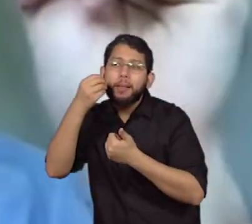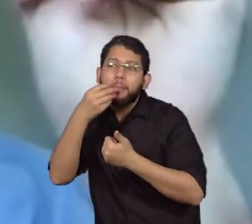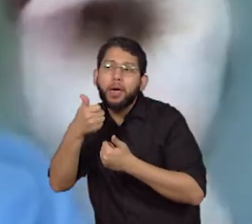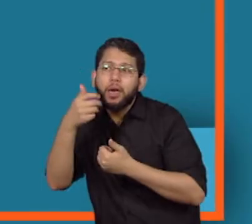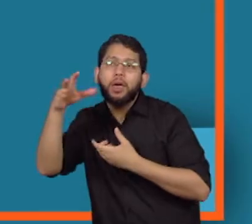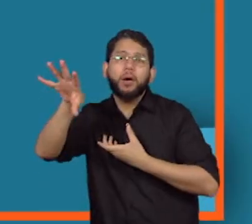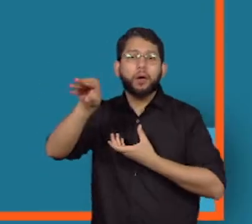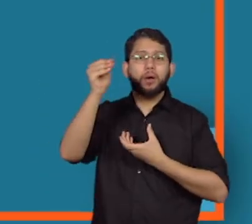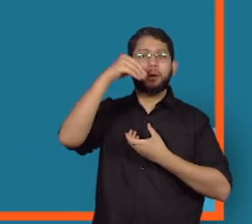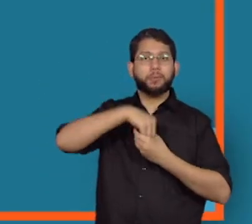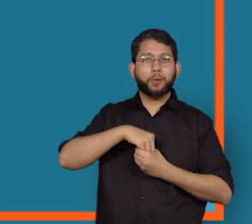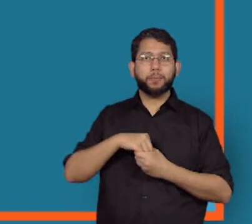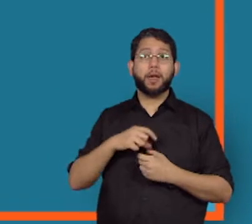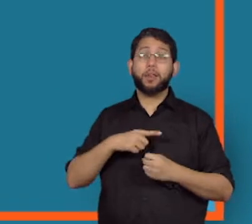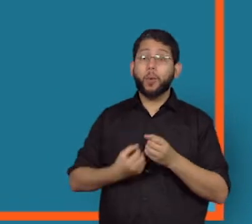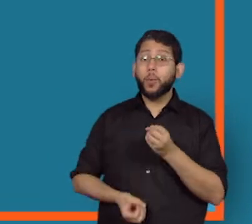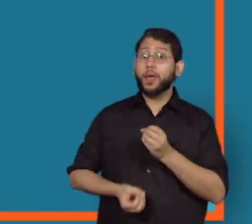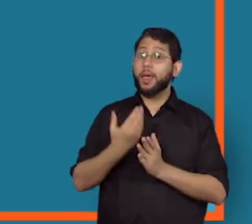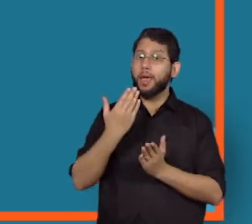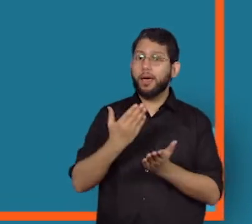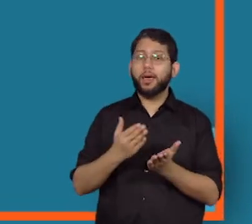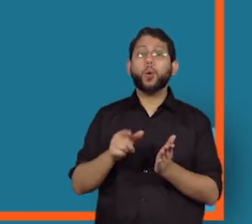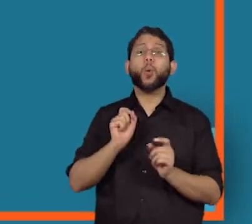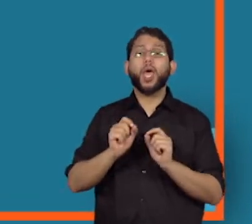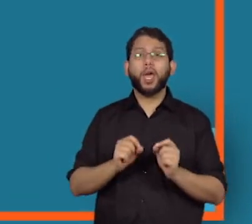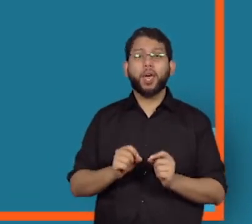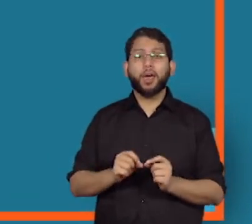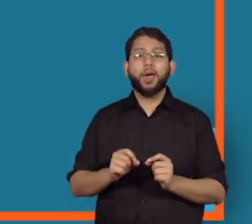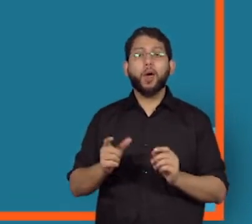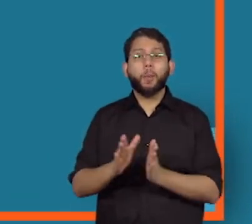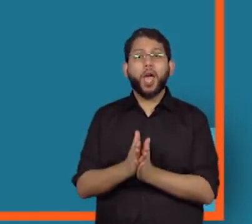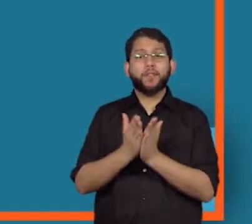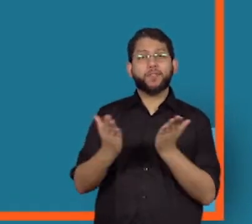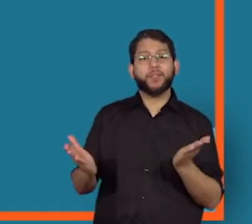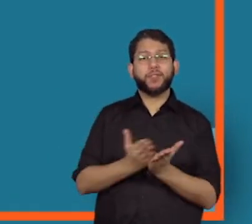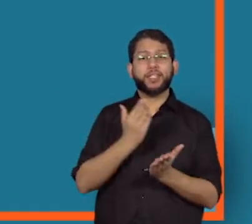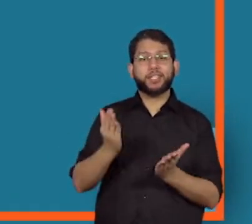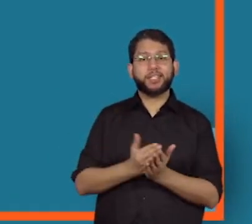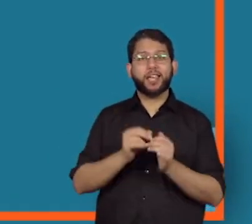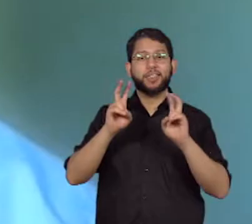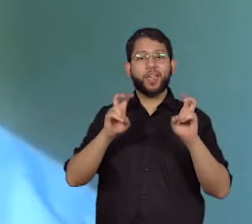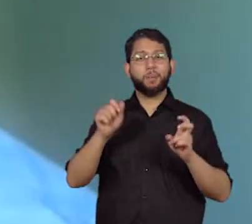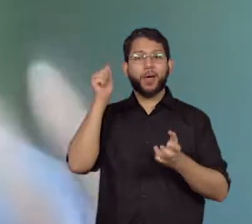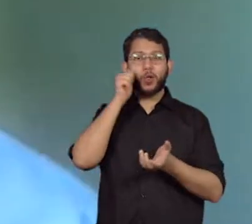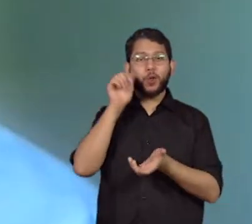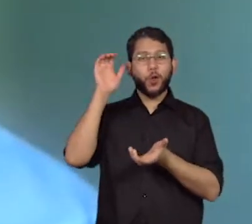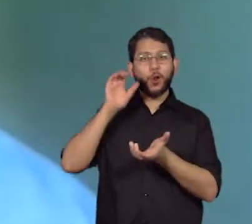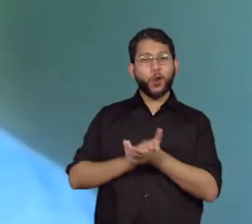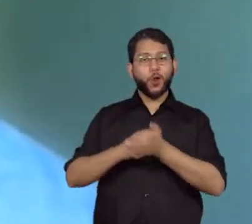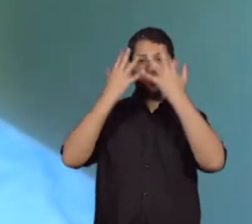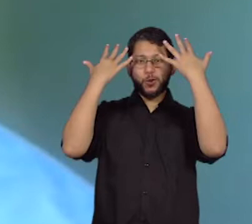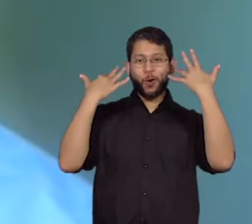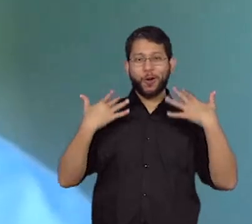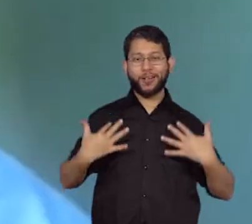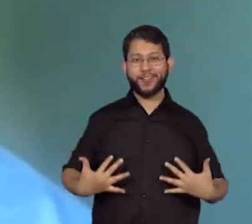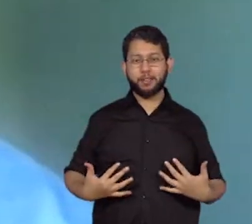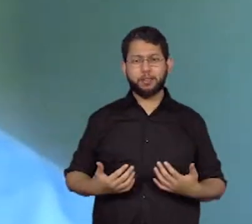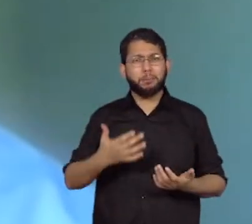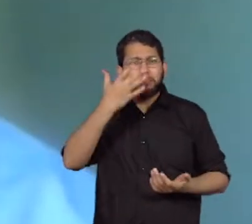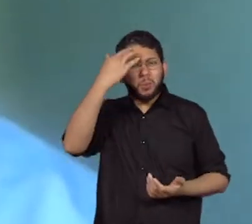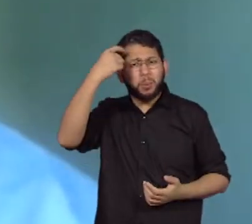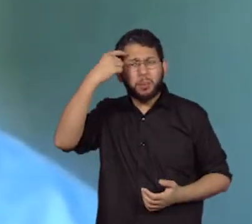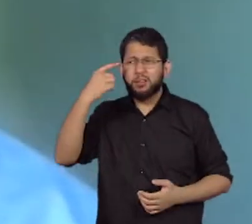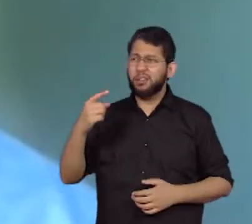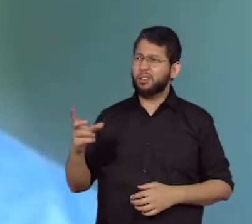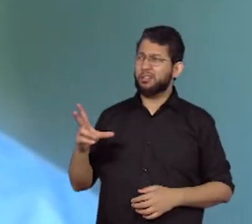editando uma revista de noivas na Caras. Em uma foto, uma revista com o título Noivas e a imagem de uma mulher com um longo vestido branco. Um